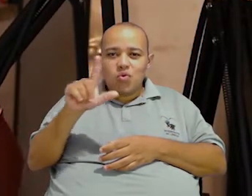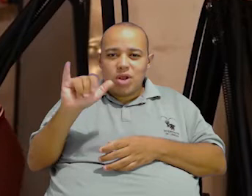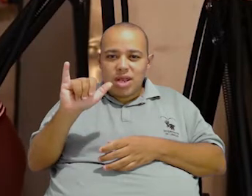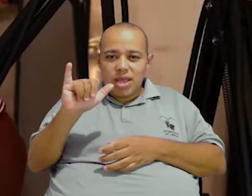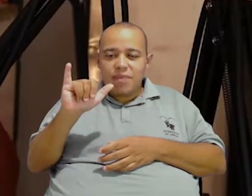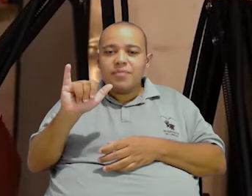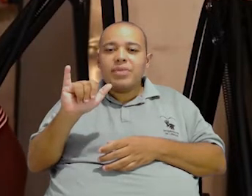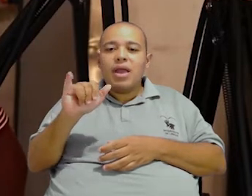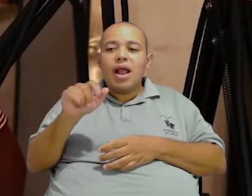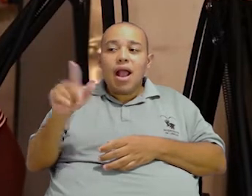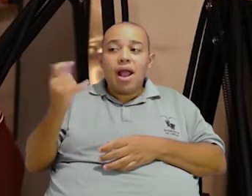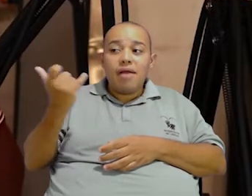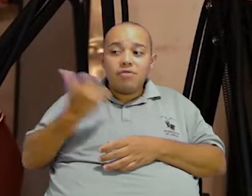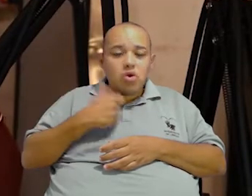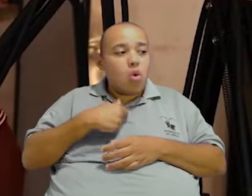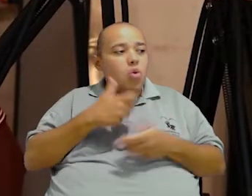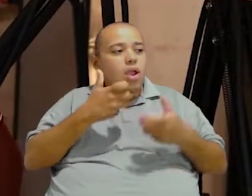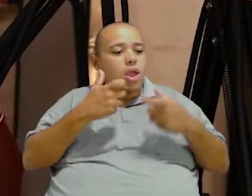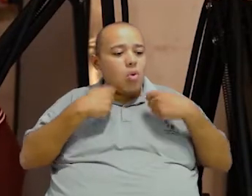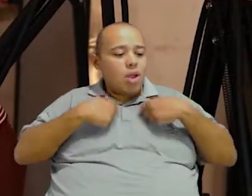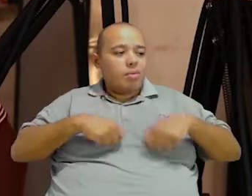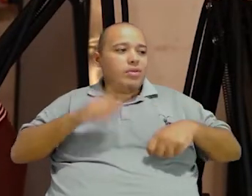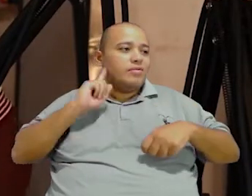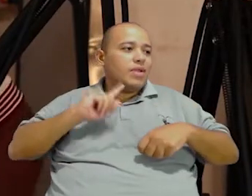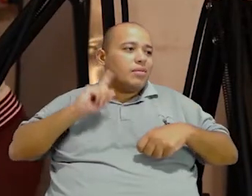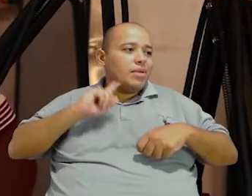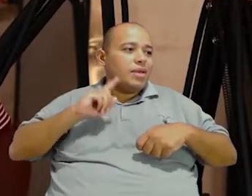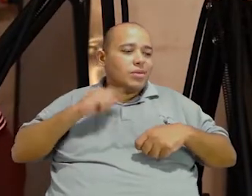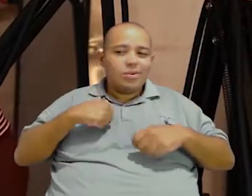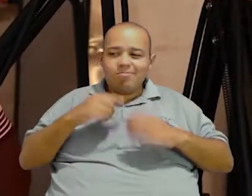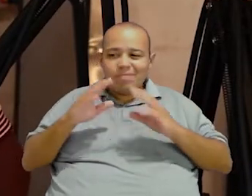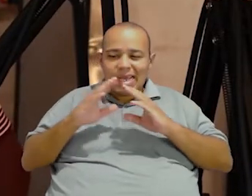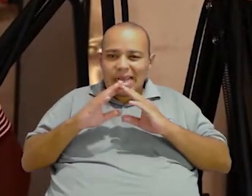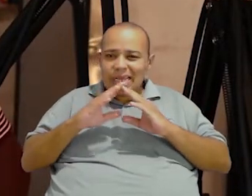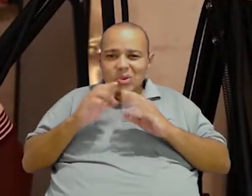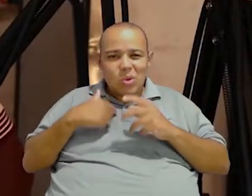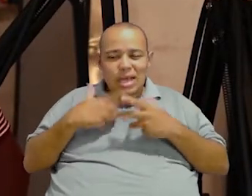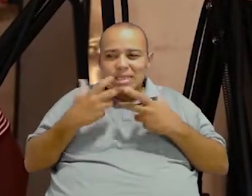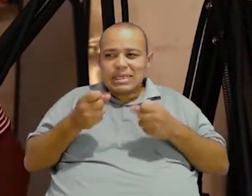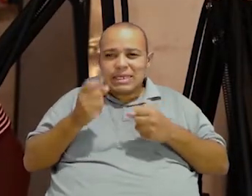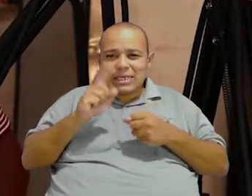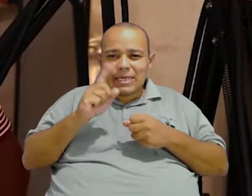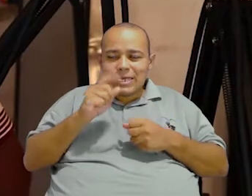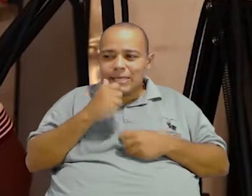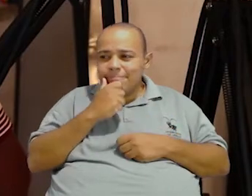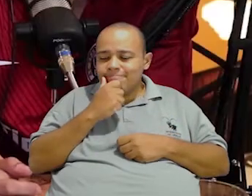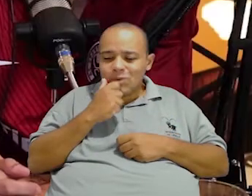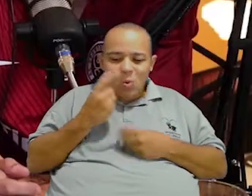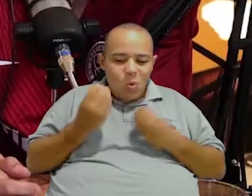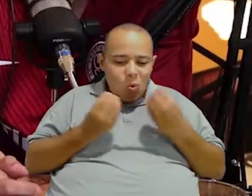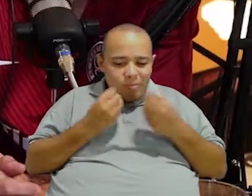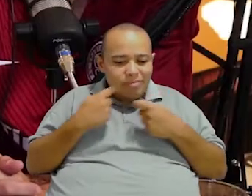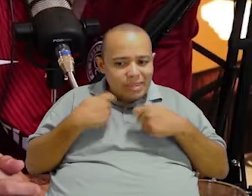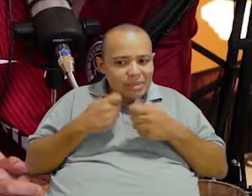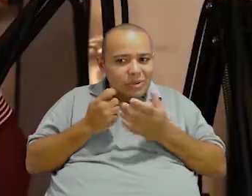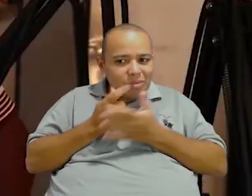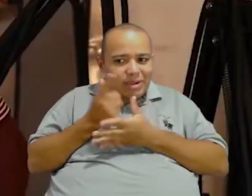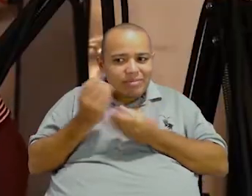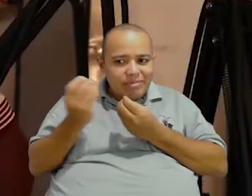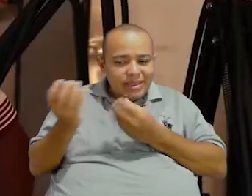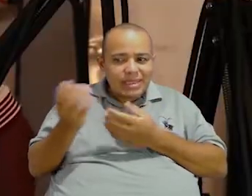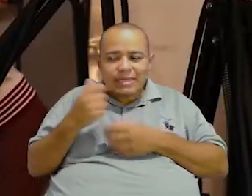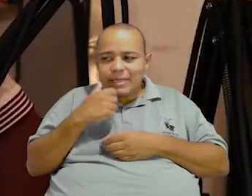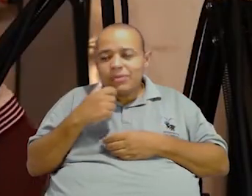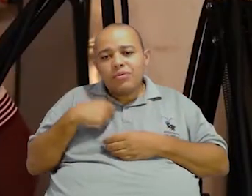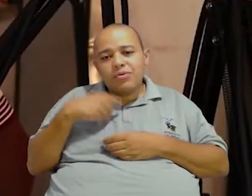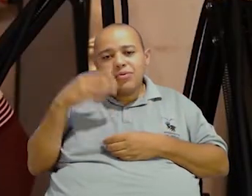Rapaz, camisa do Flamengo na minha casa só se for pano de chão. Aí, cara, eu fui lá na Fuli Amigo. É, fui numa loja